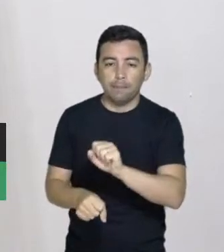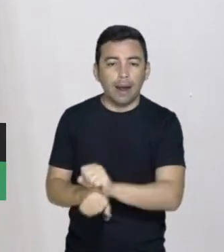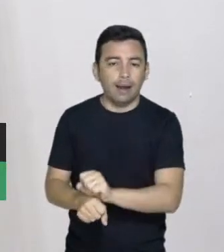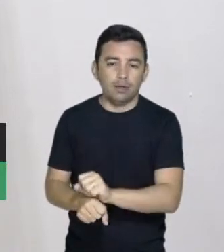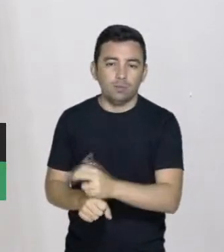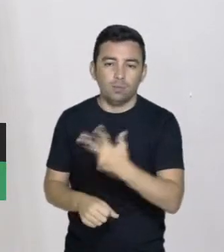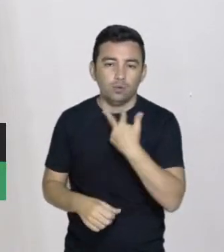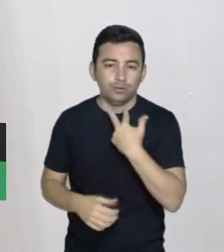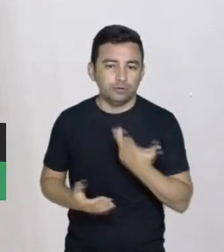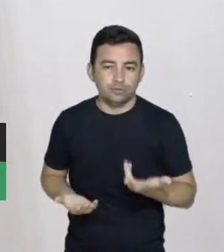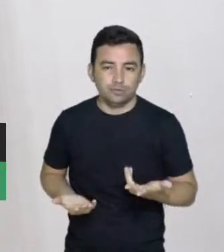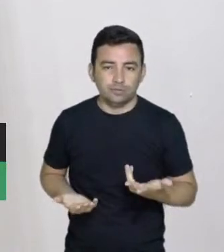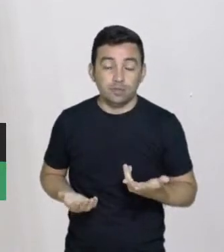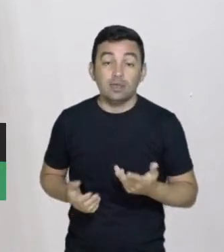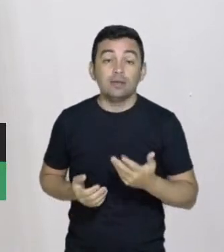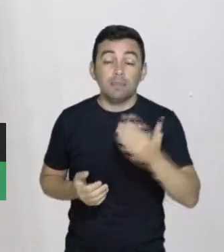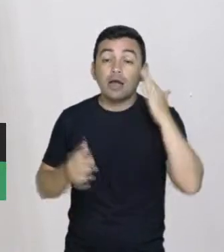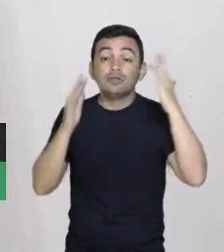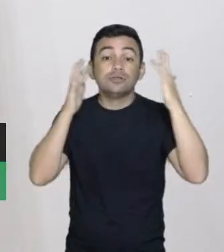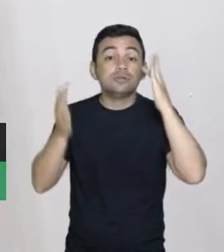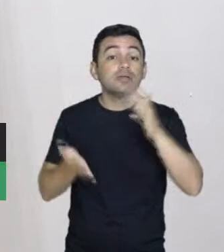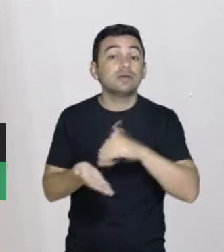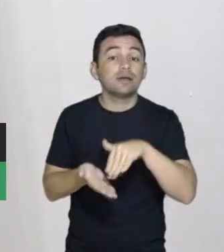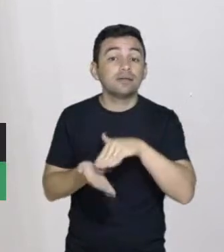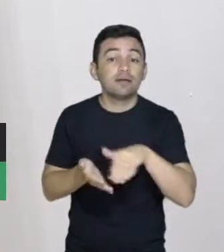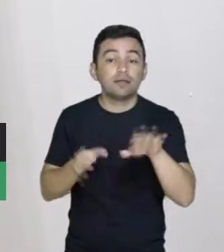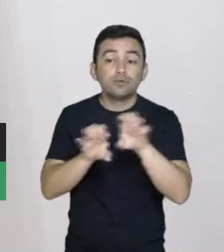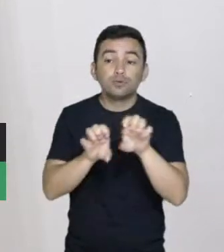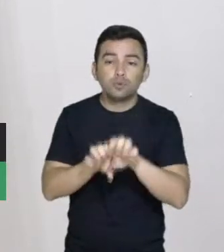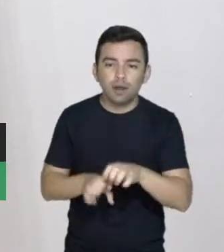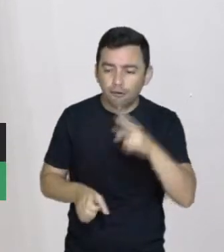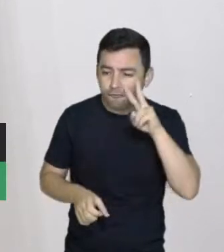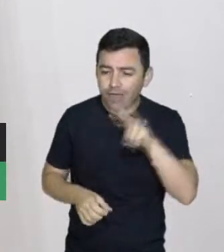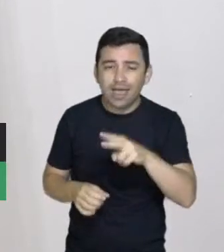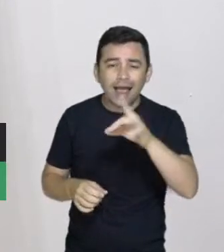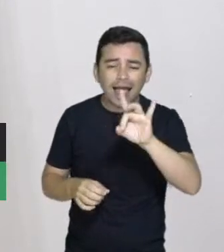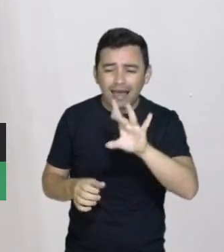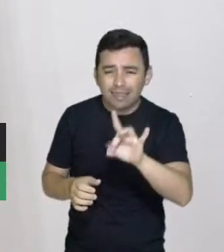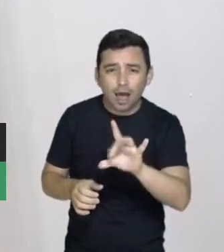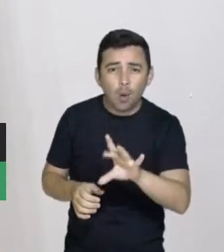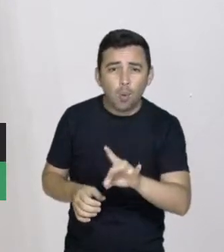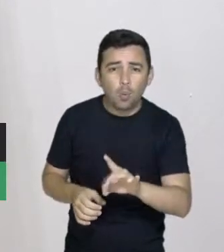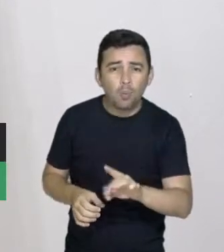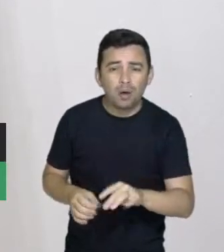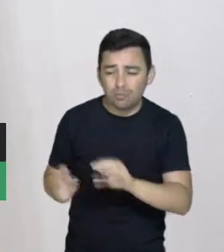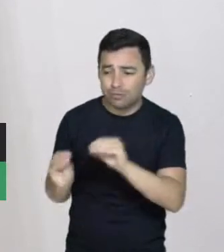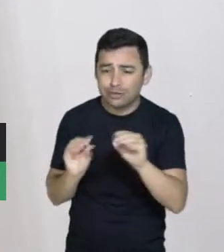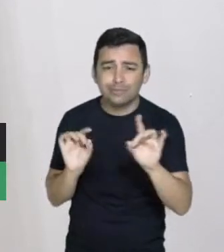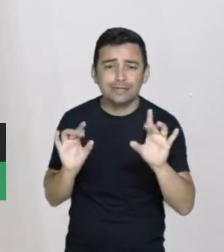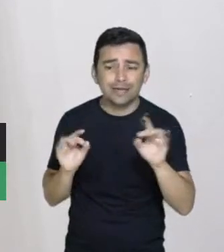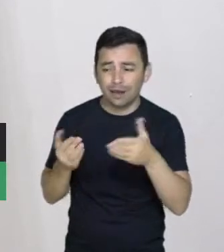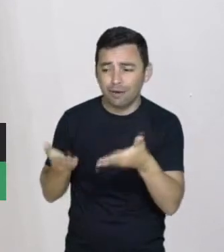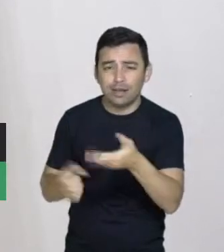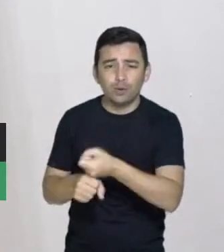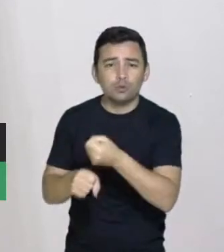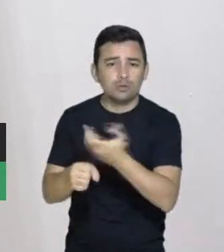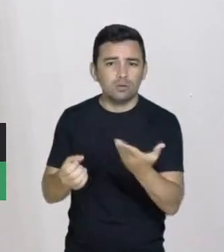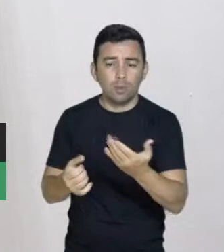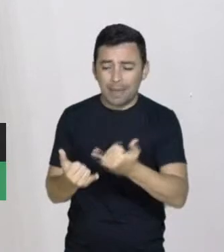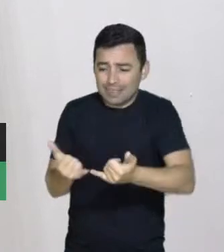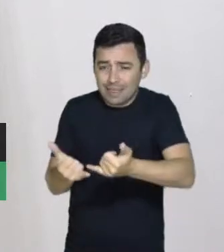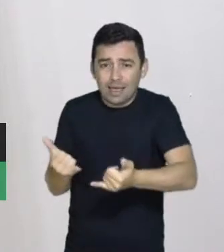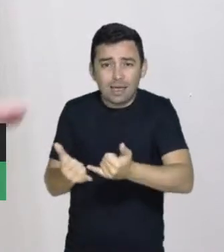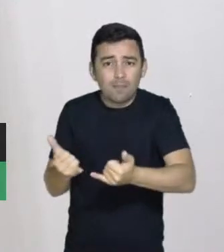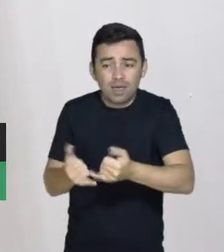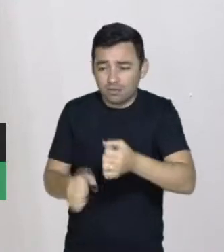Imagina a Secretaria de Infraestrutura analisar uma a uma cada uma dessas transferências especiais no meio das obras